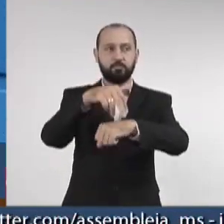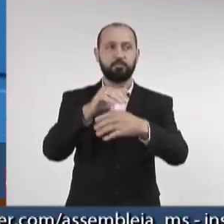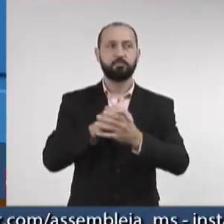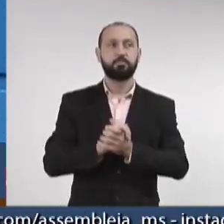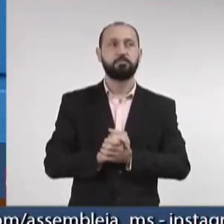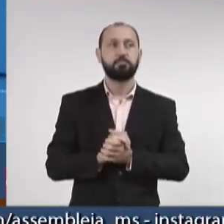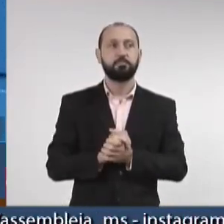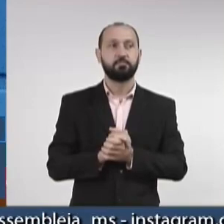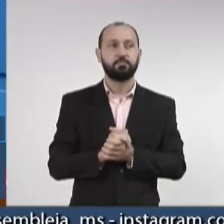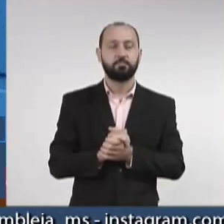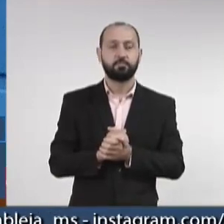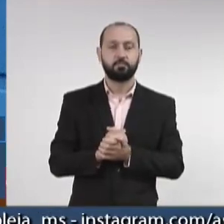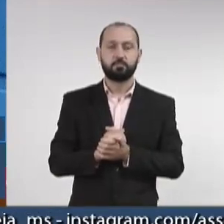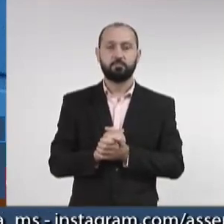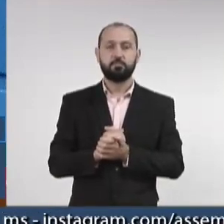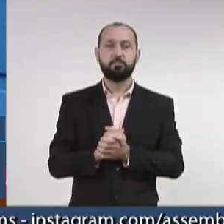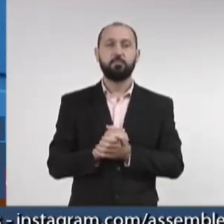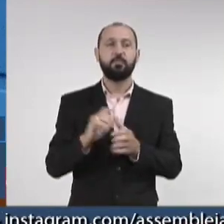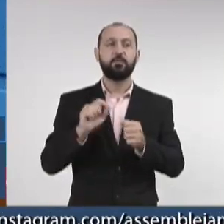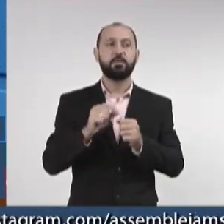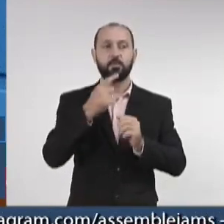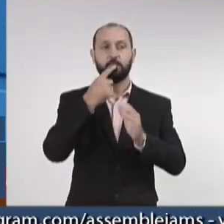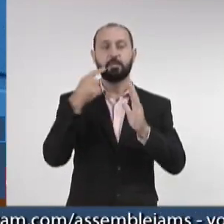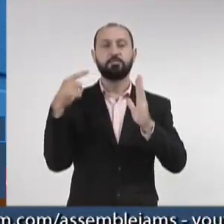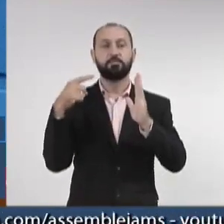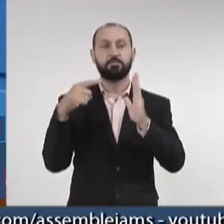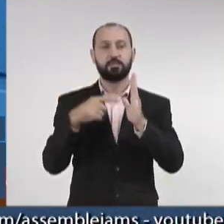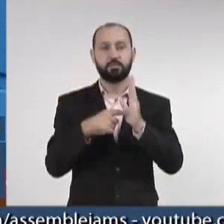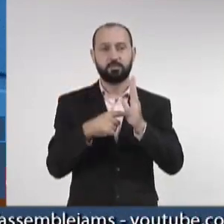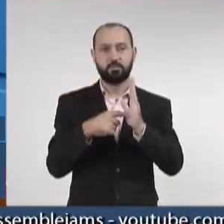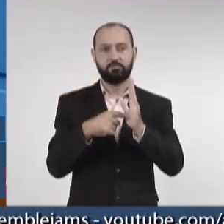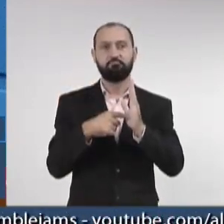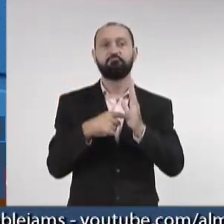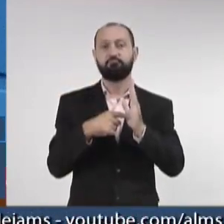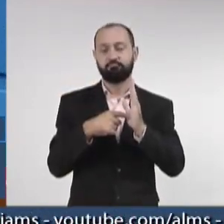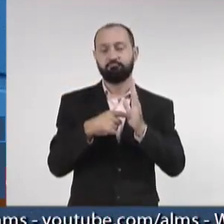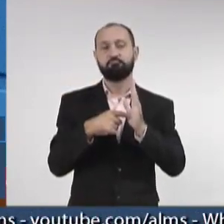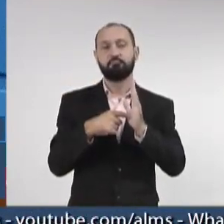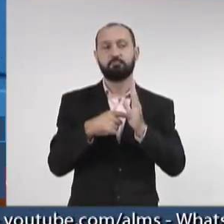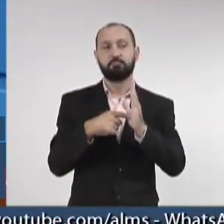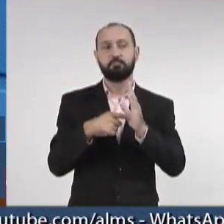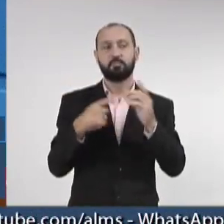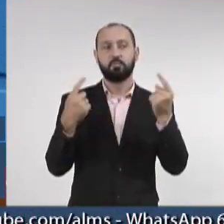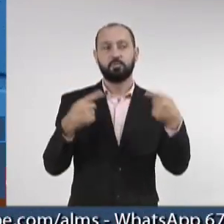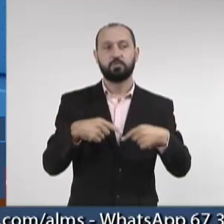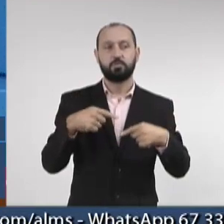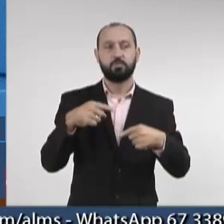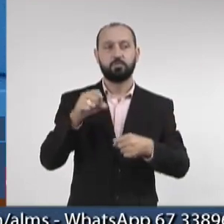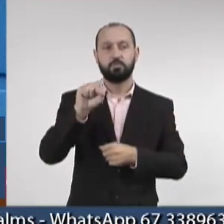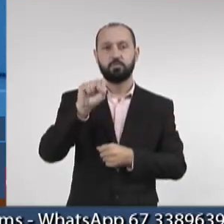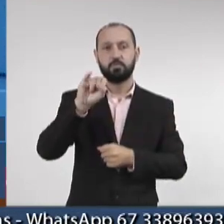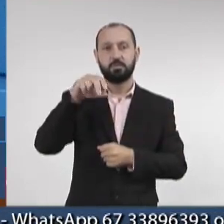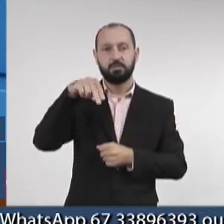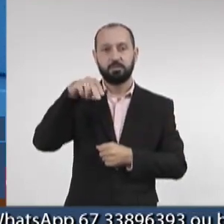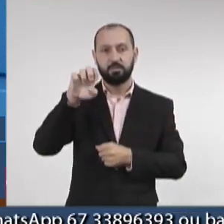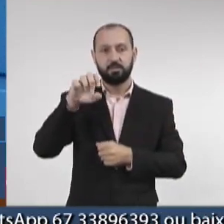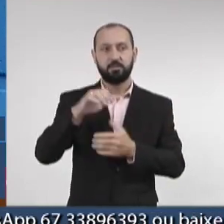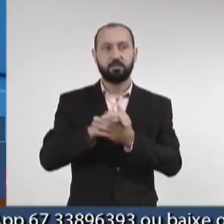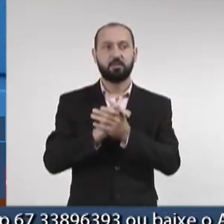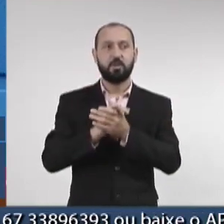senhores, para fazer uma denúncia contra o CIMI, que é